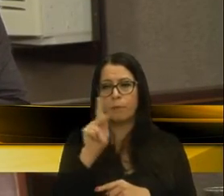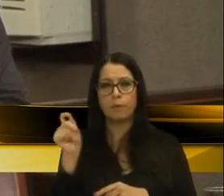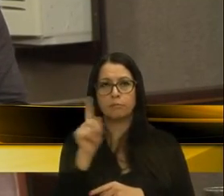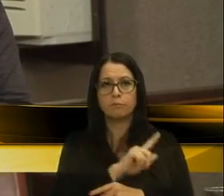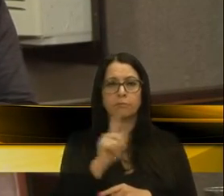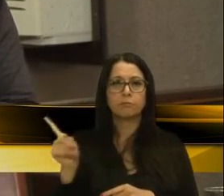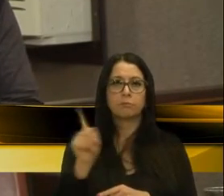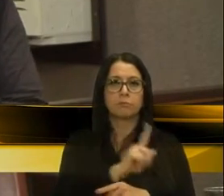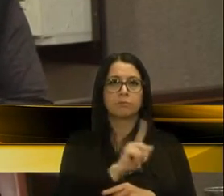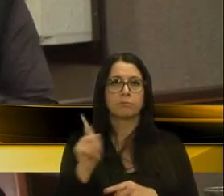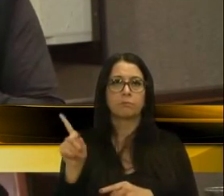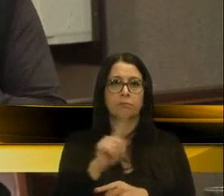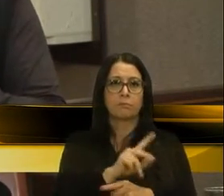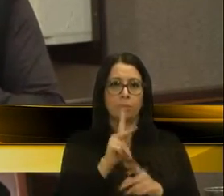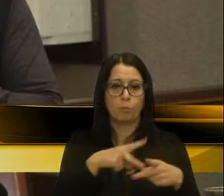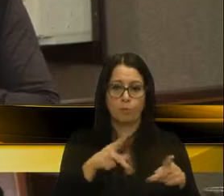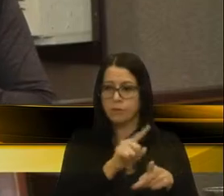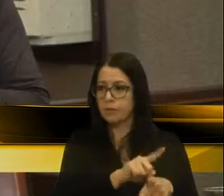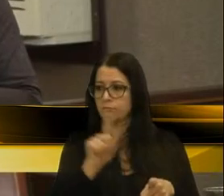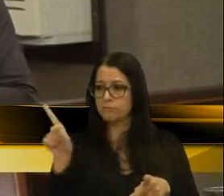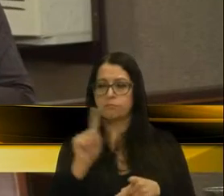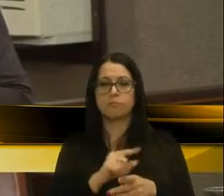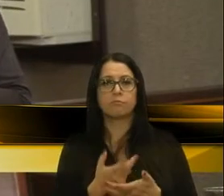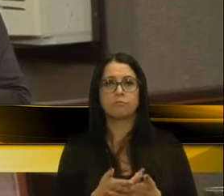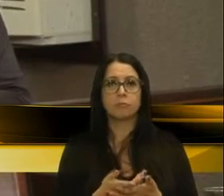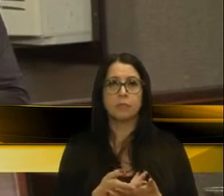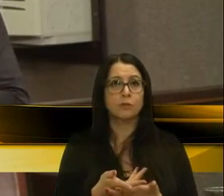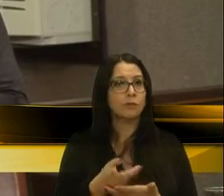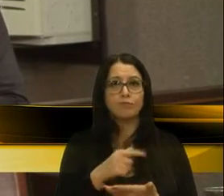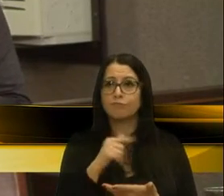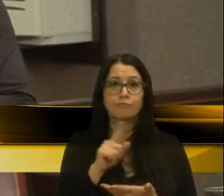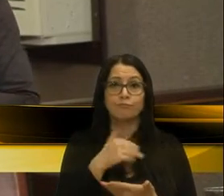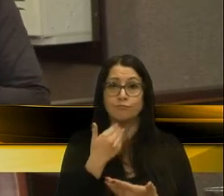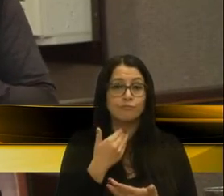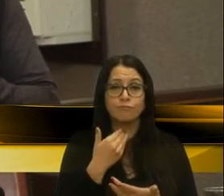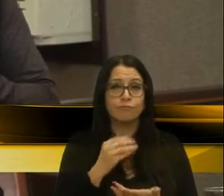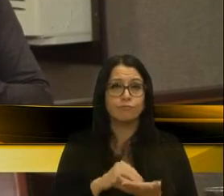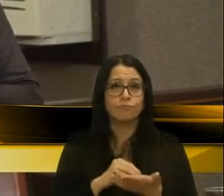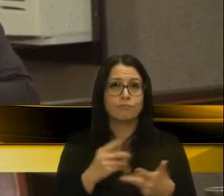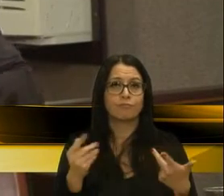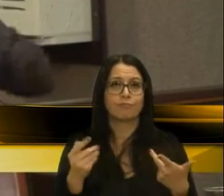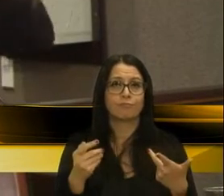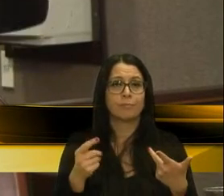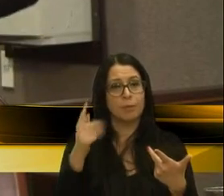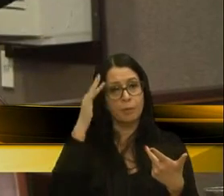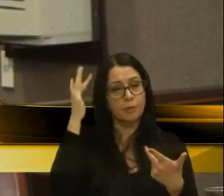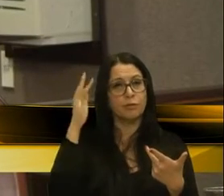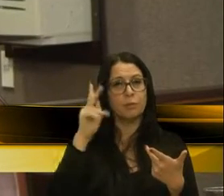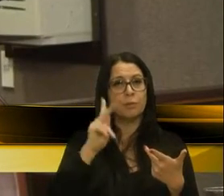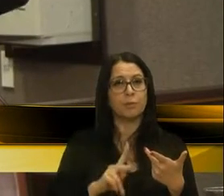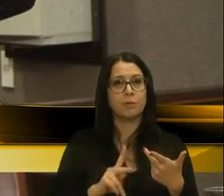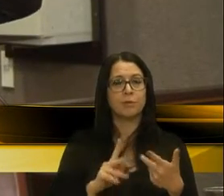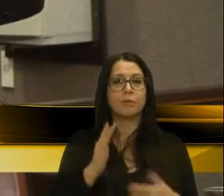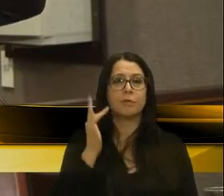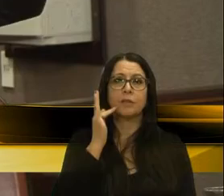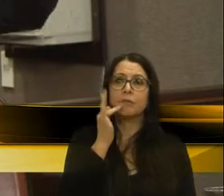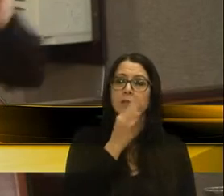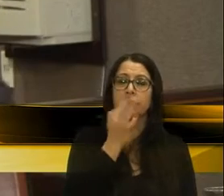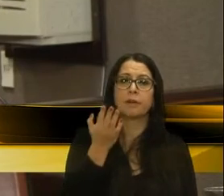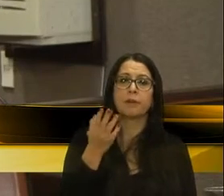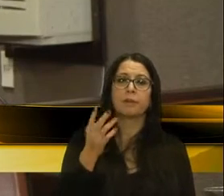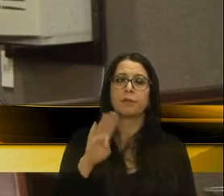em hora, para fazer a baldeação do povo. Só que isso aí não é suficiente. Imagina aquela pessoa que vem lá de Forqueta,